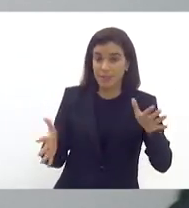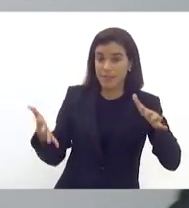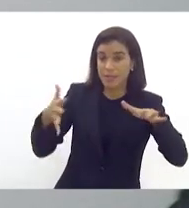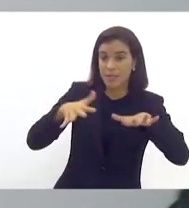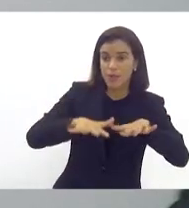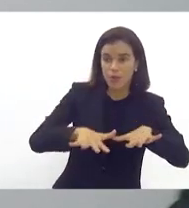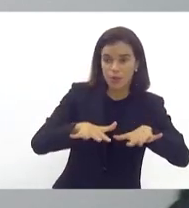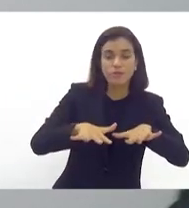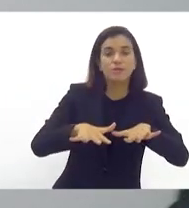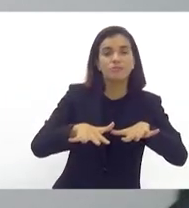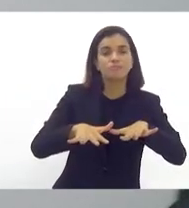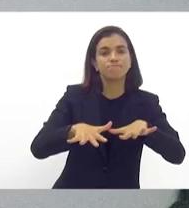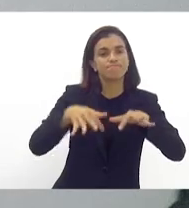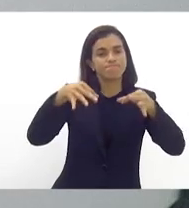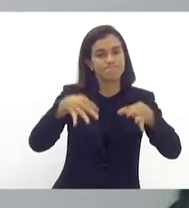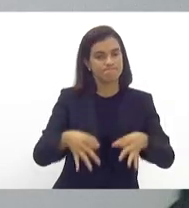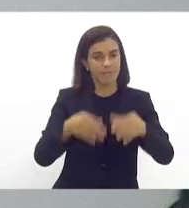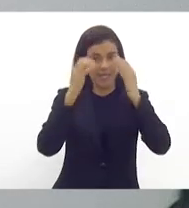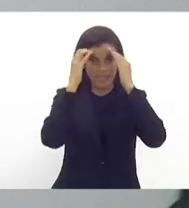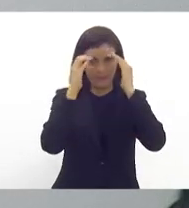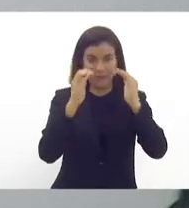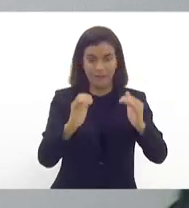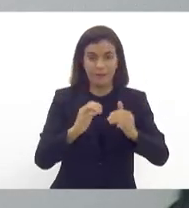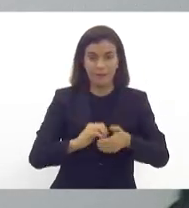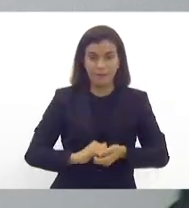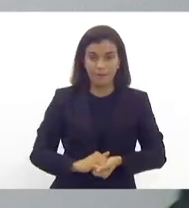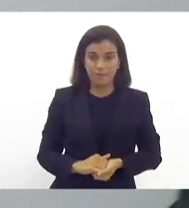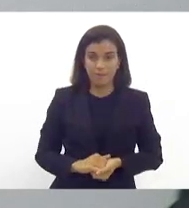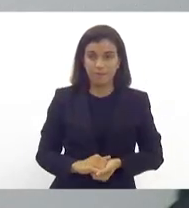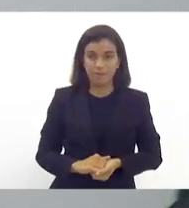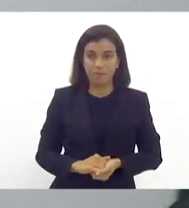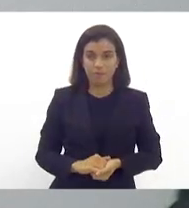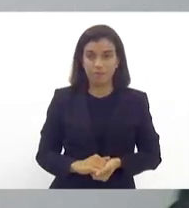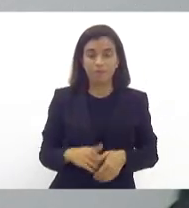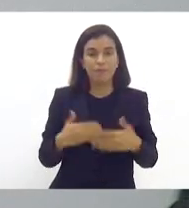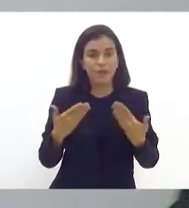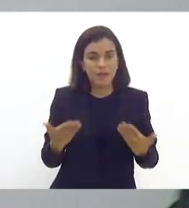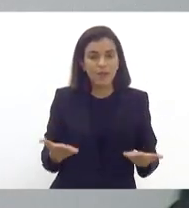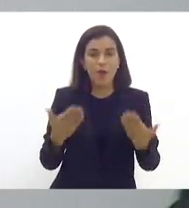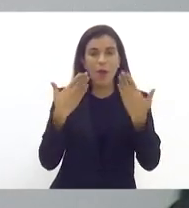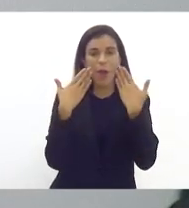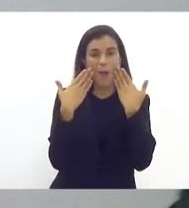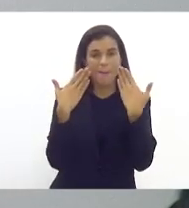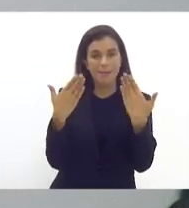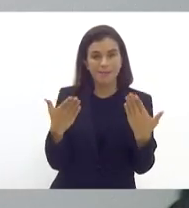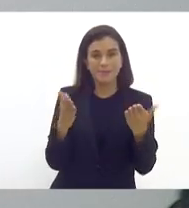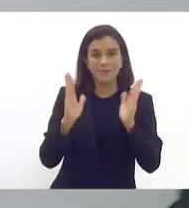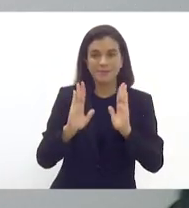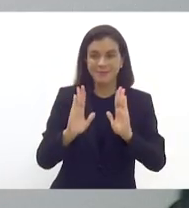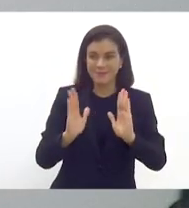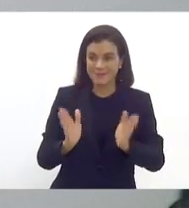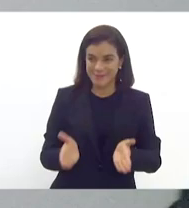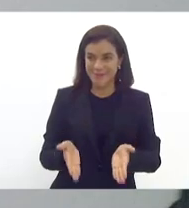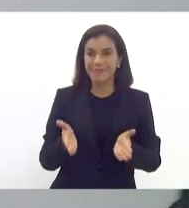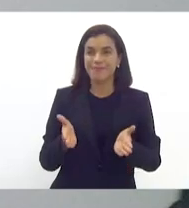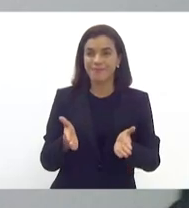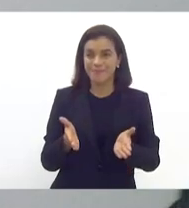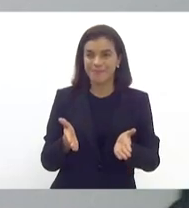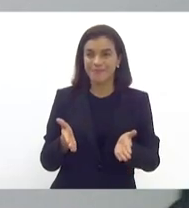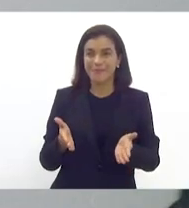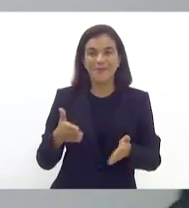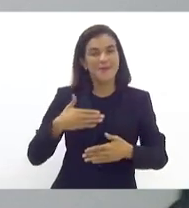seja devidamente tratado então feitas essas apresentações eu gostaria